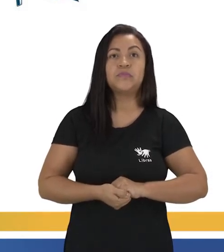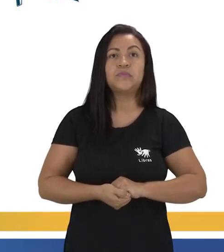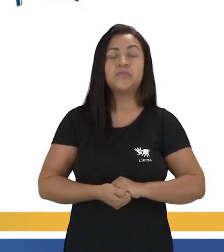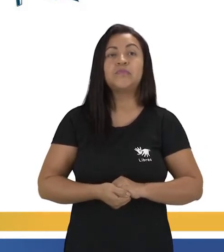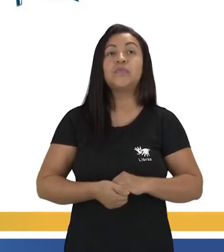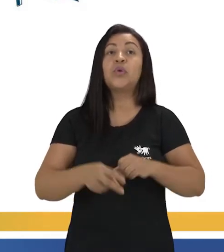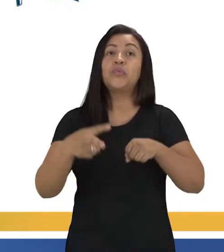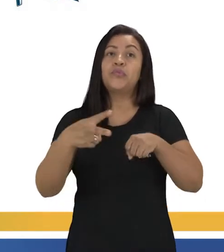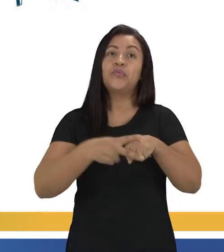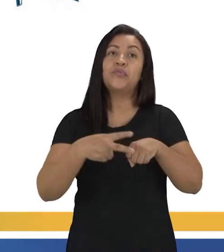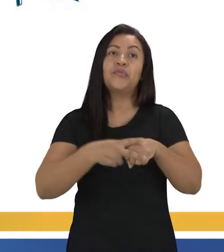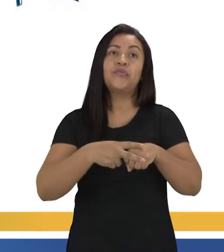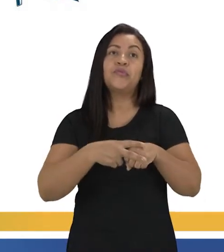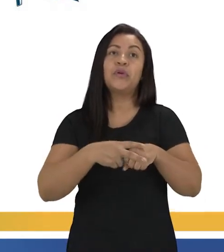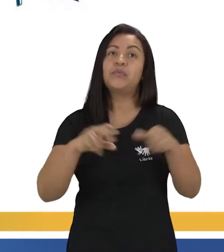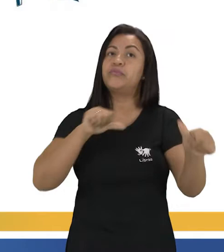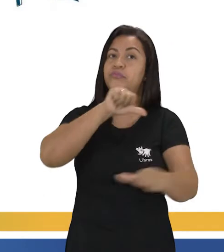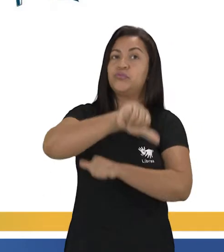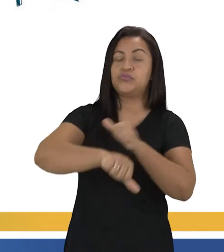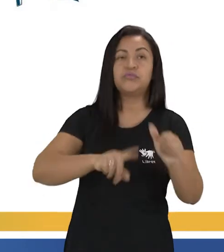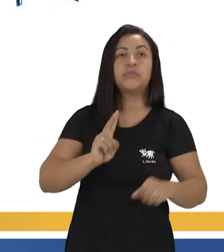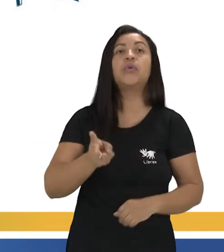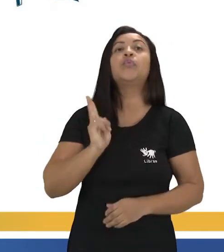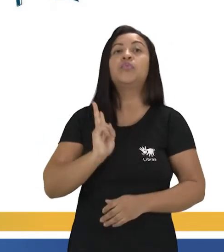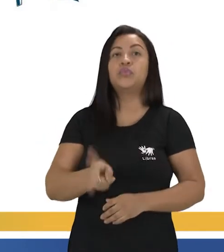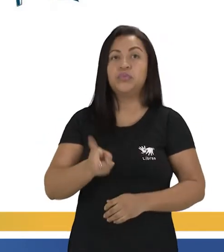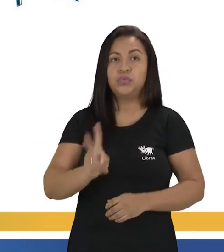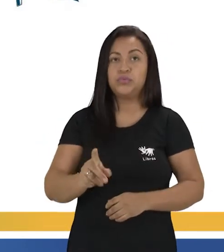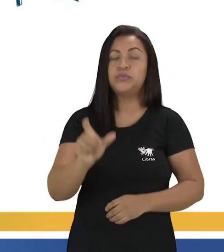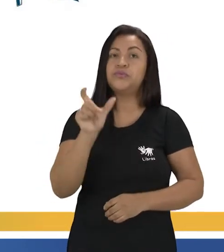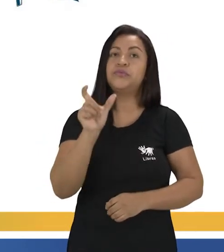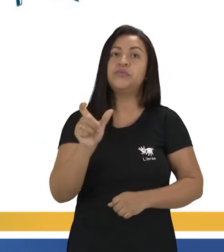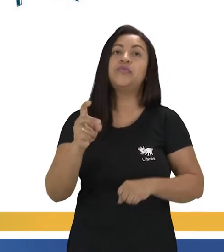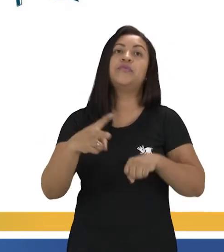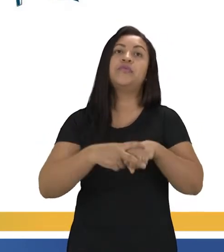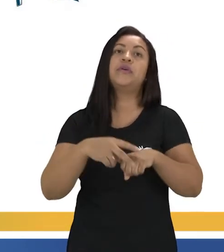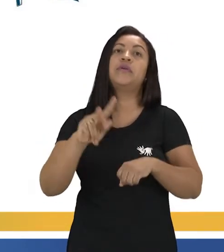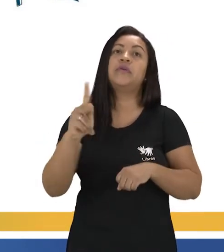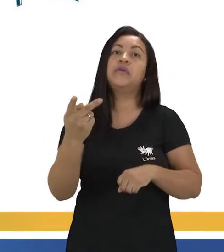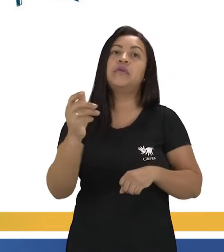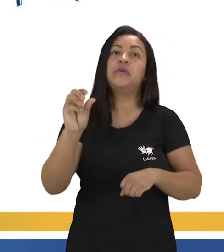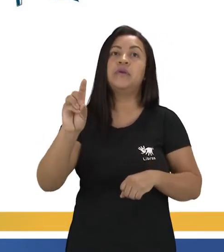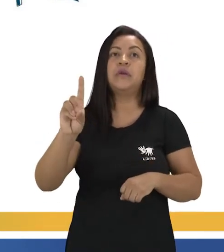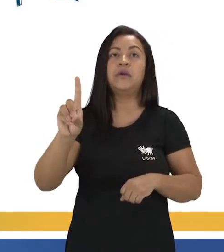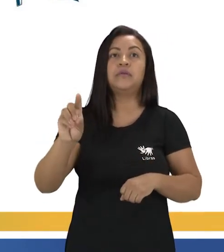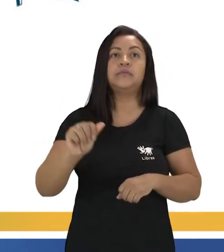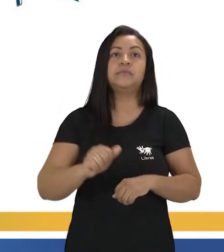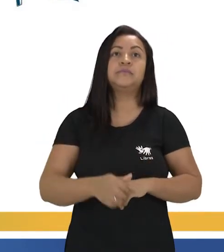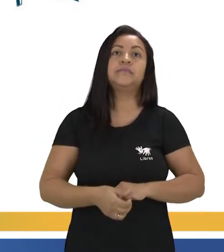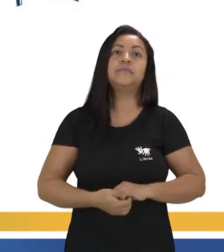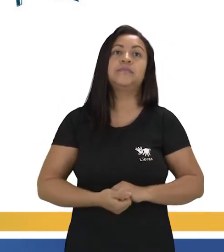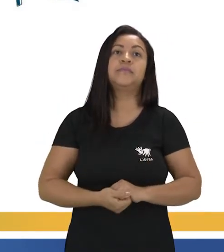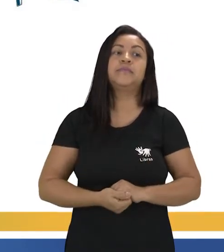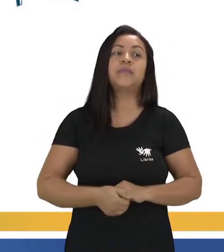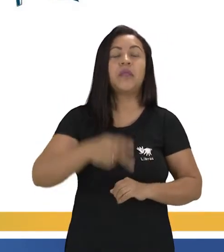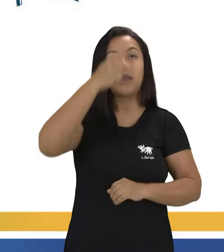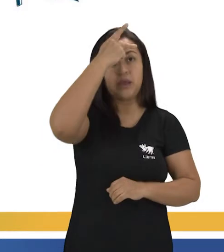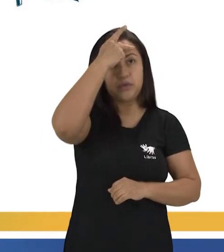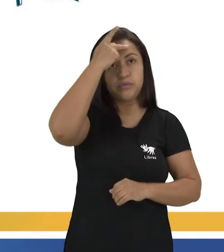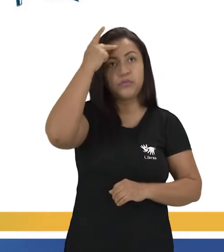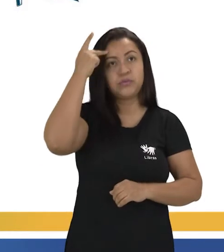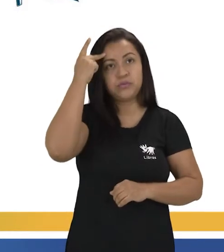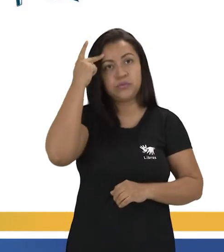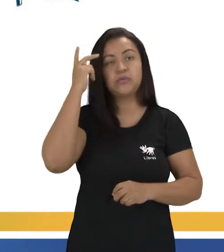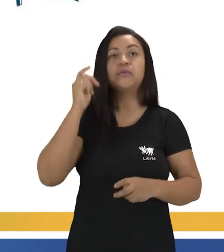O verbo auxiliar não mudou, continuou sendo had. Então vamos lá. The patient, sujeito,